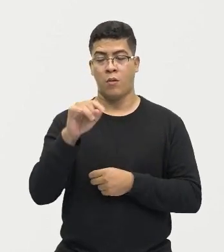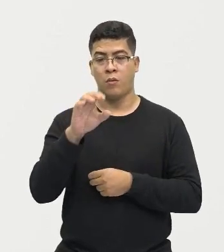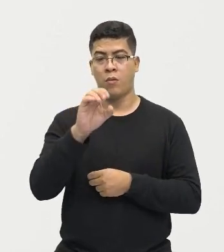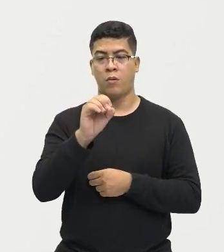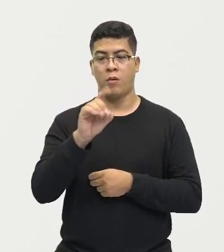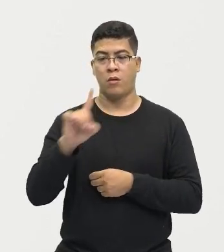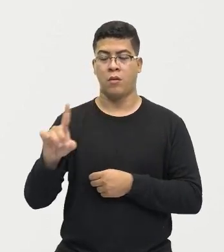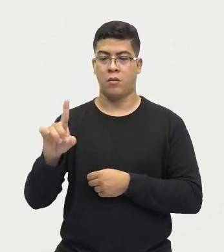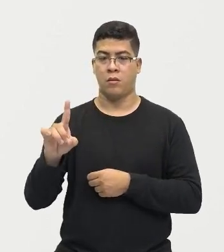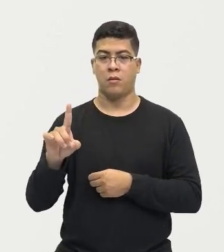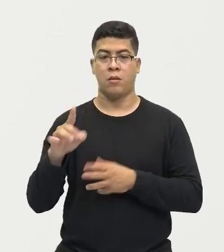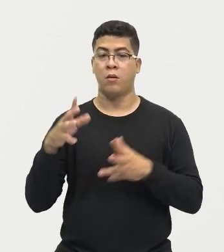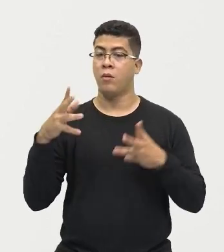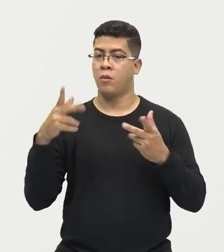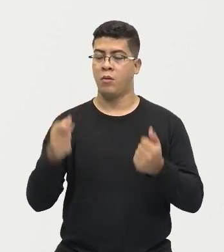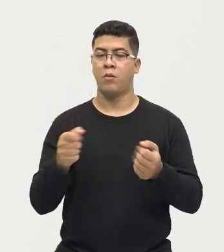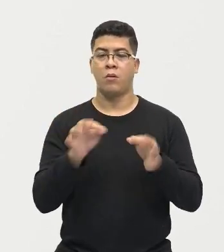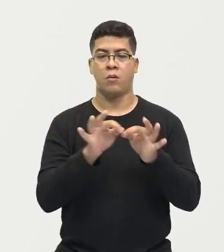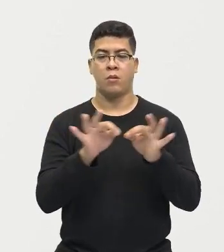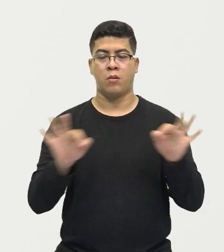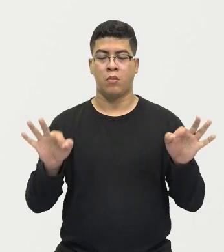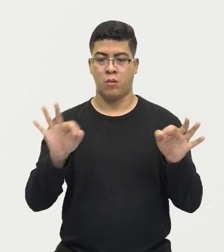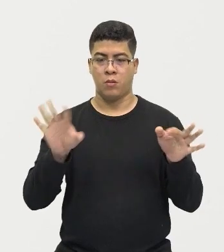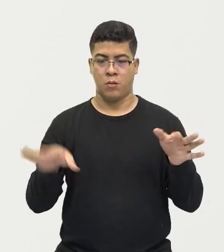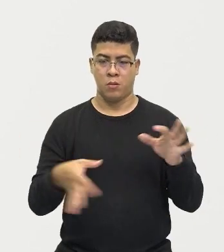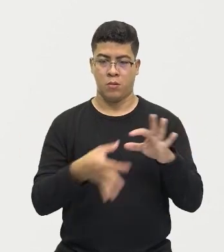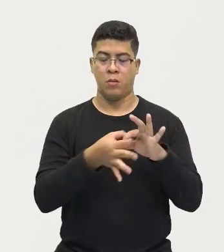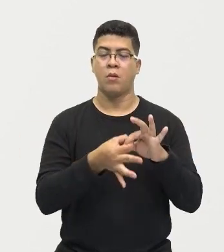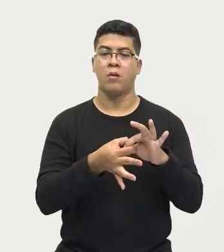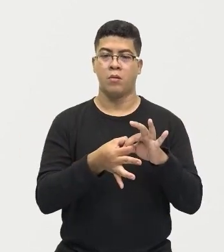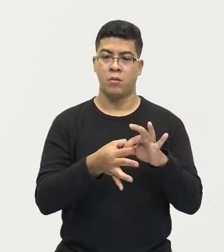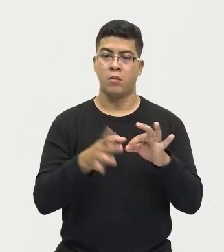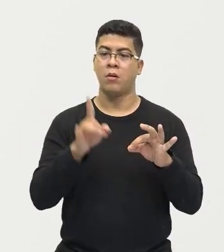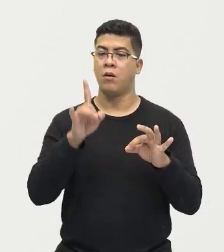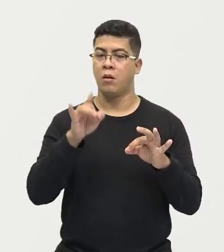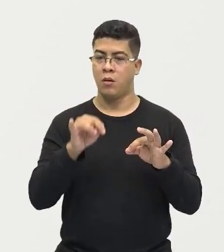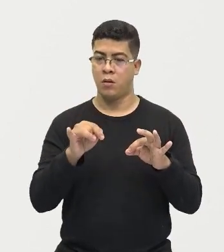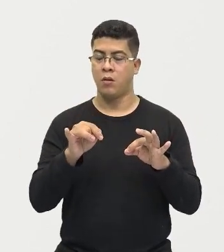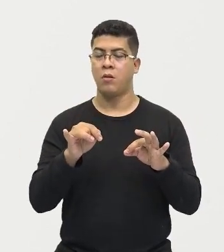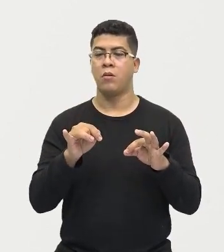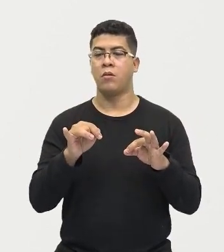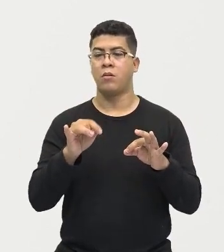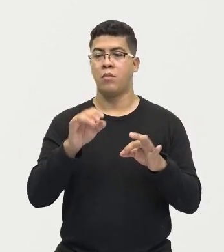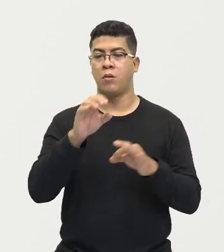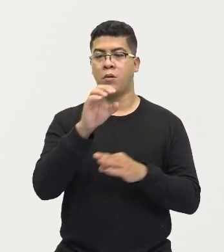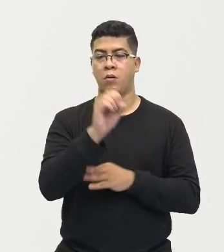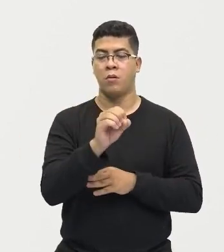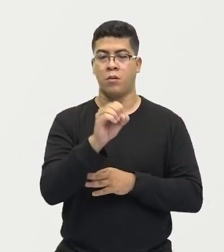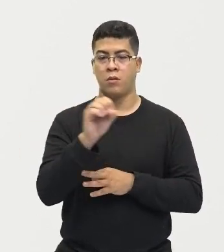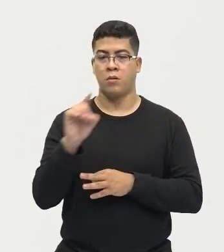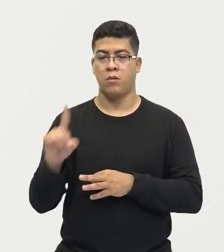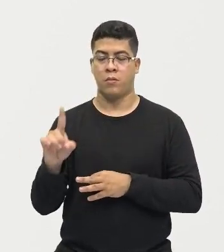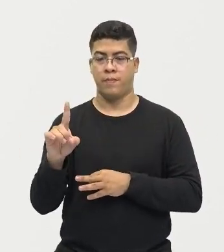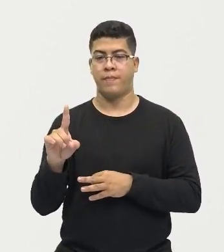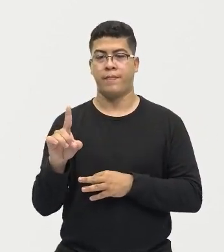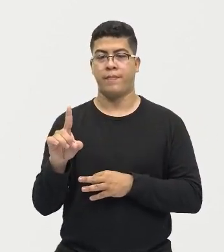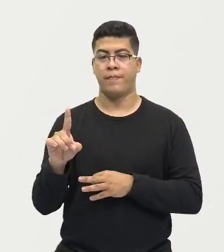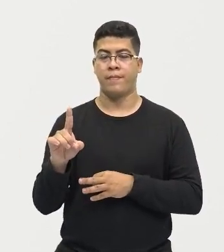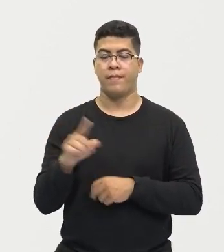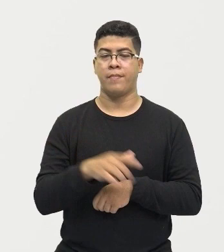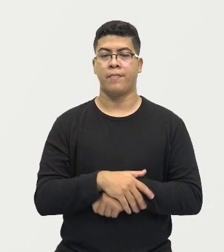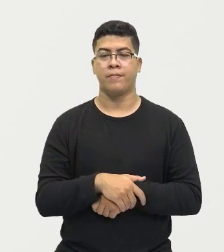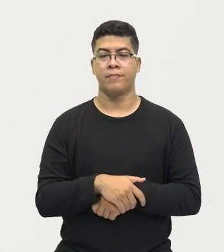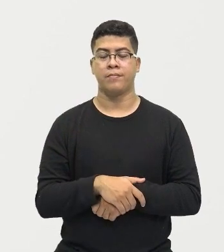toda essa oração subordinada, ela é uma objetiva direta. Objetiva direta. Muito